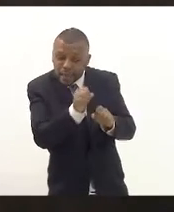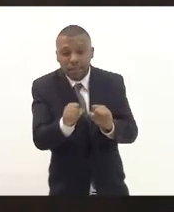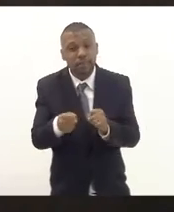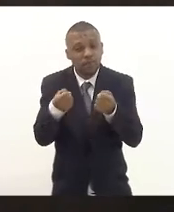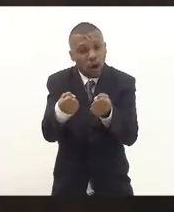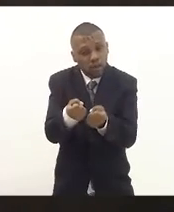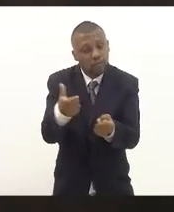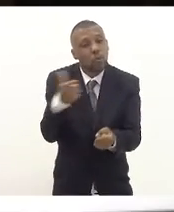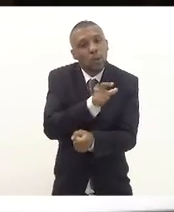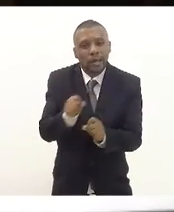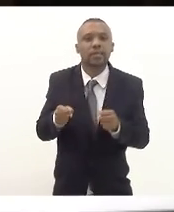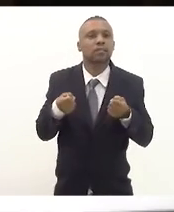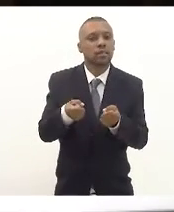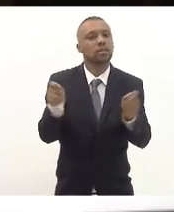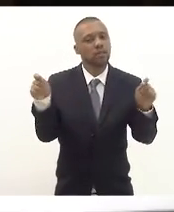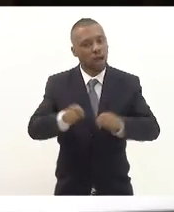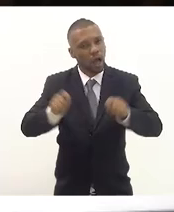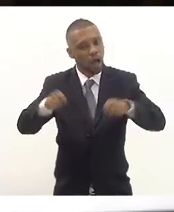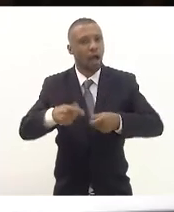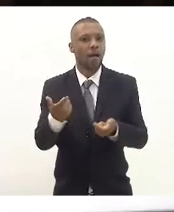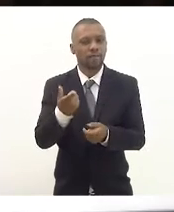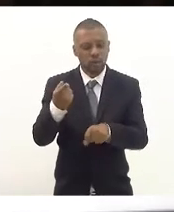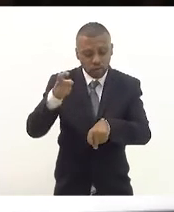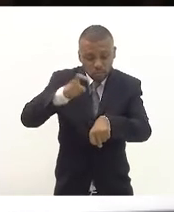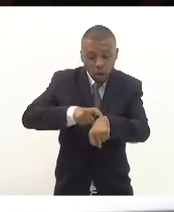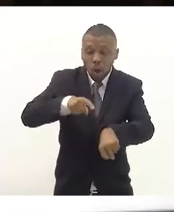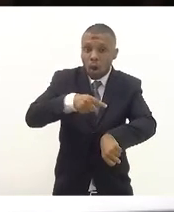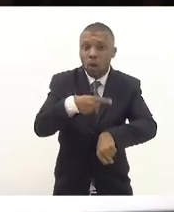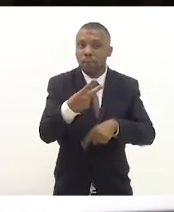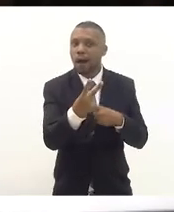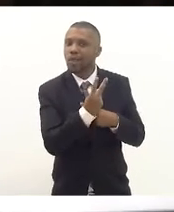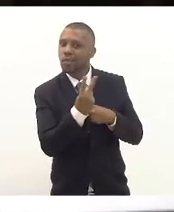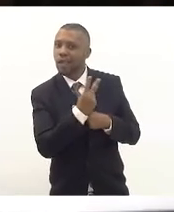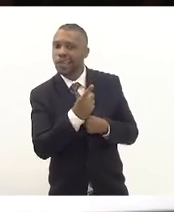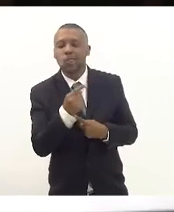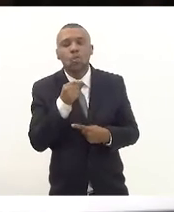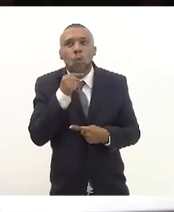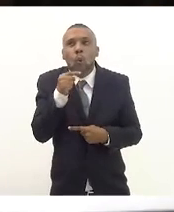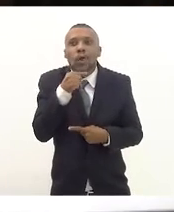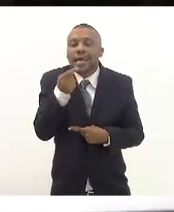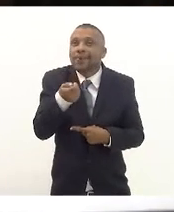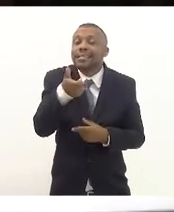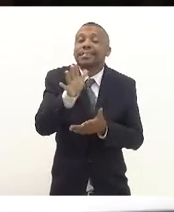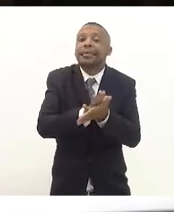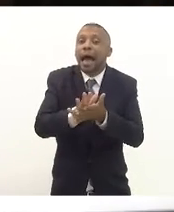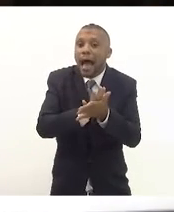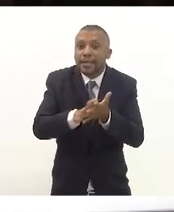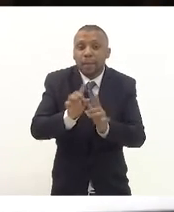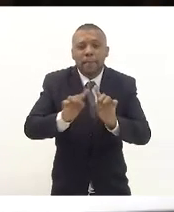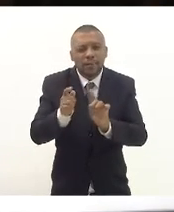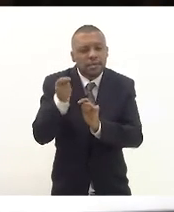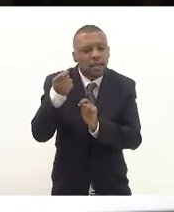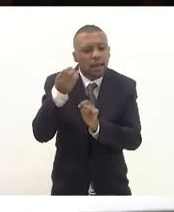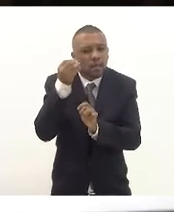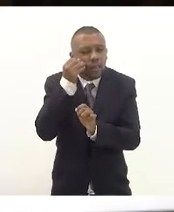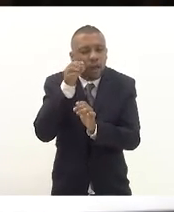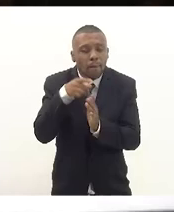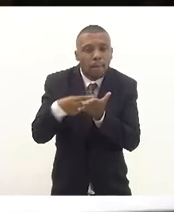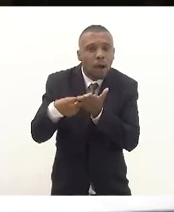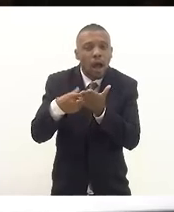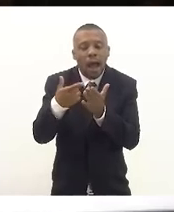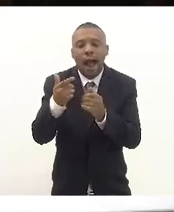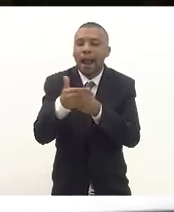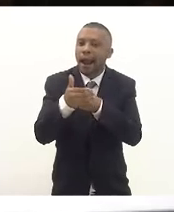é quando a gente coloca o relógio para tomar conta da gente a gente não consegue quase nada e coloca carinho